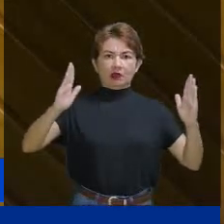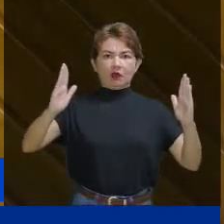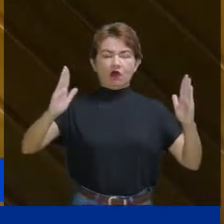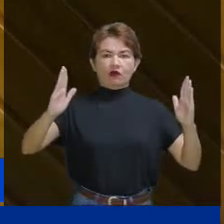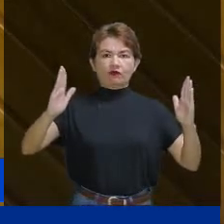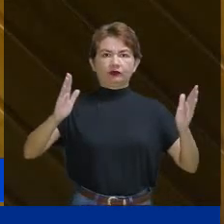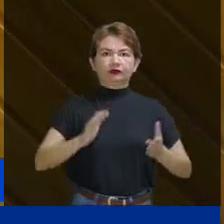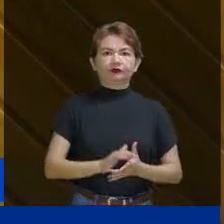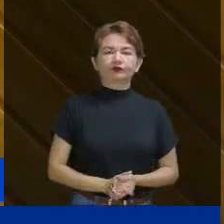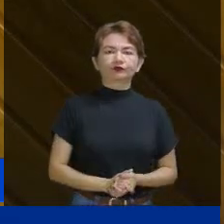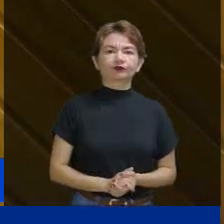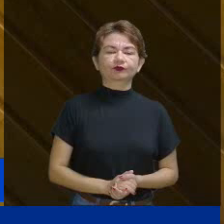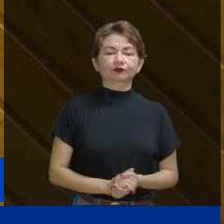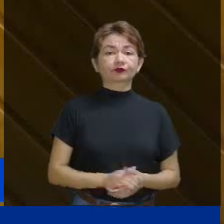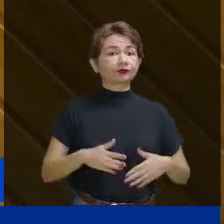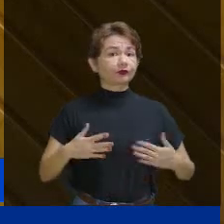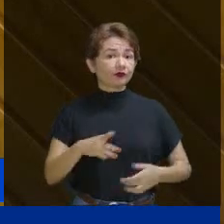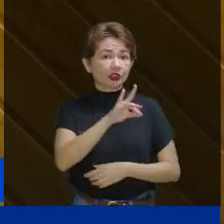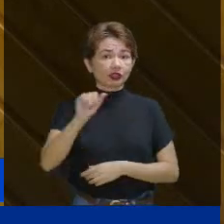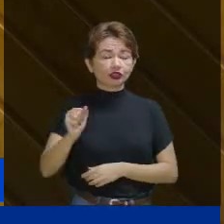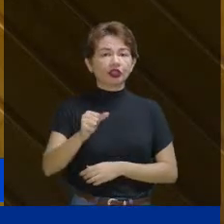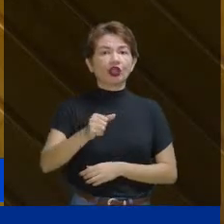actum. No dia